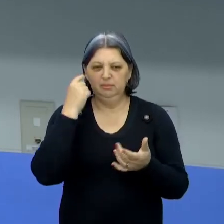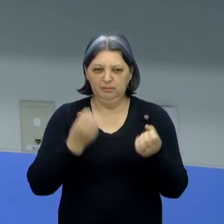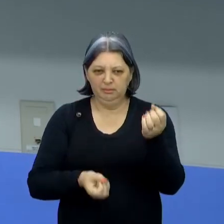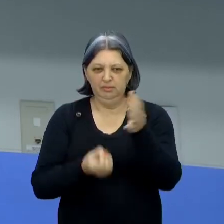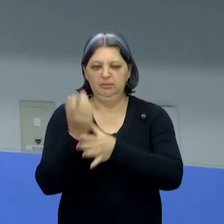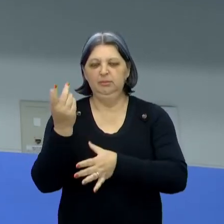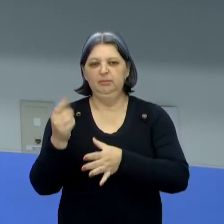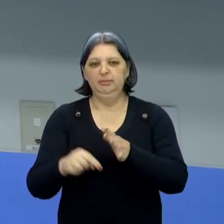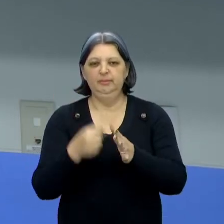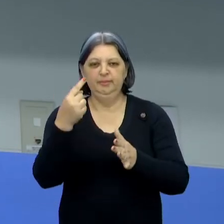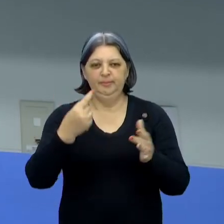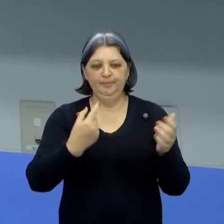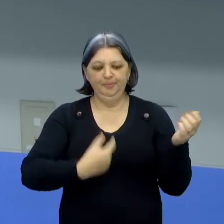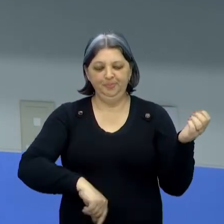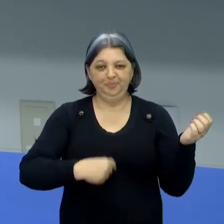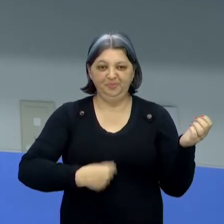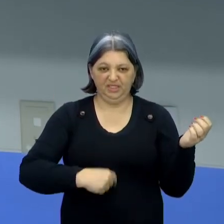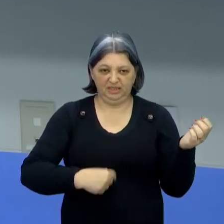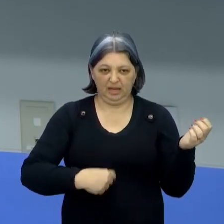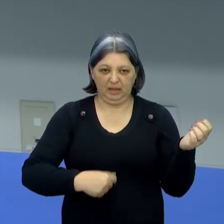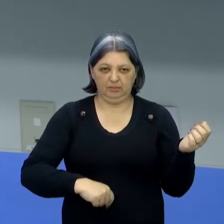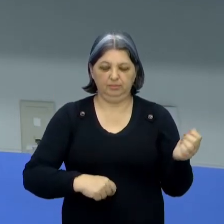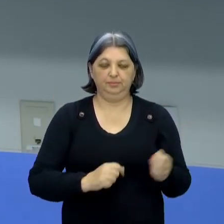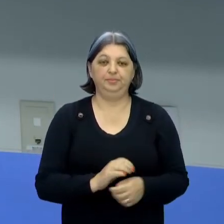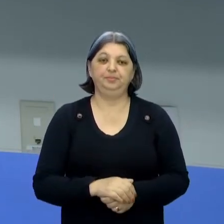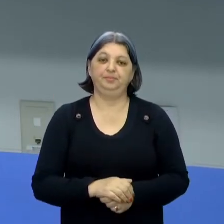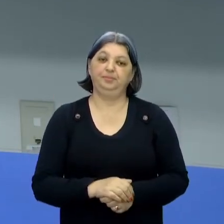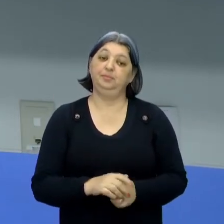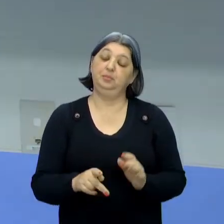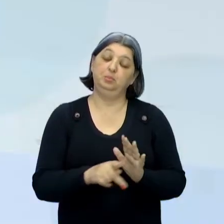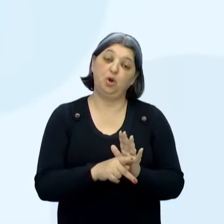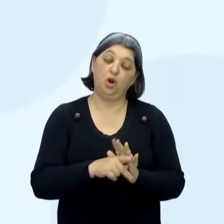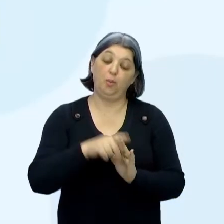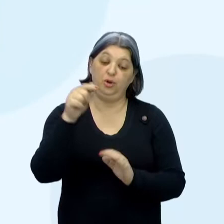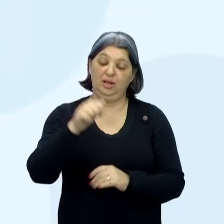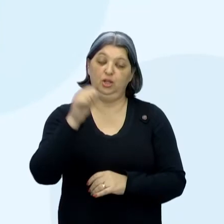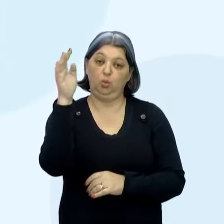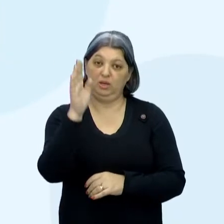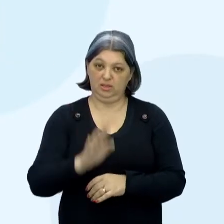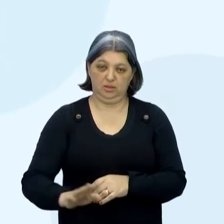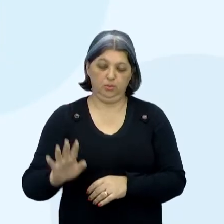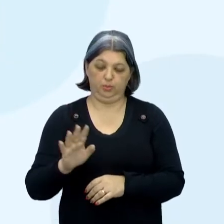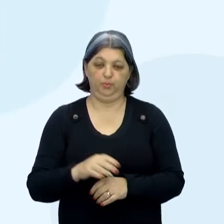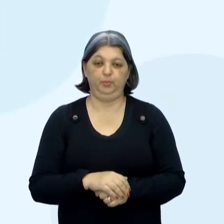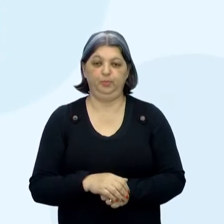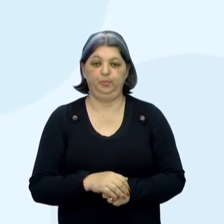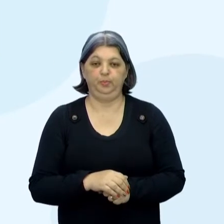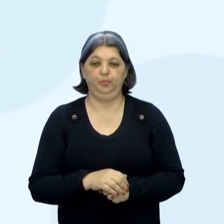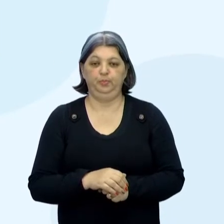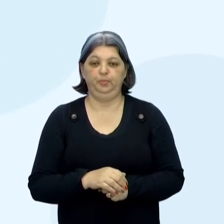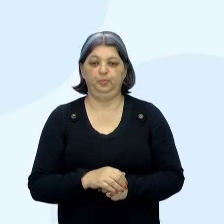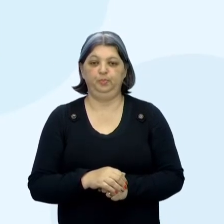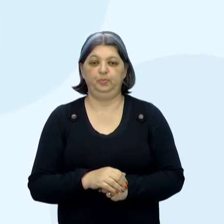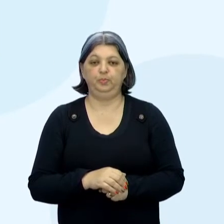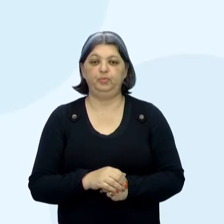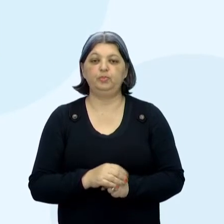as primeiras guitarras elétricas, uma invenção brazuca. Muito bem, na década de